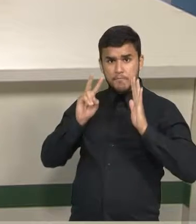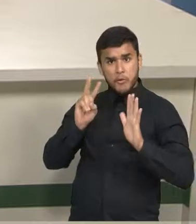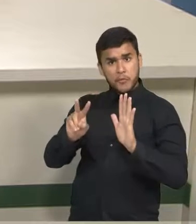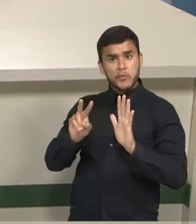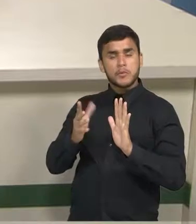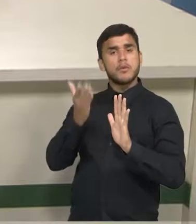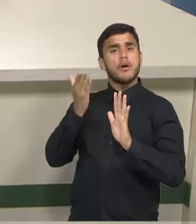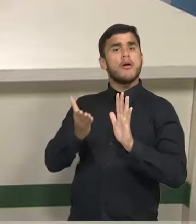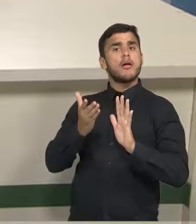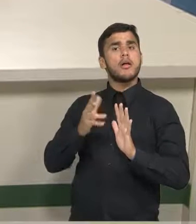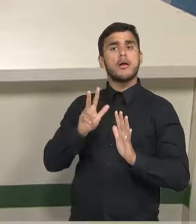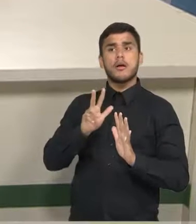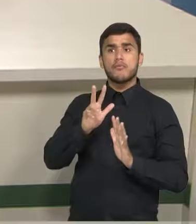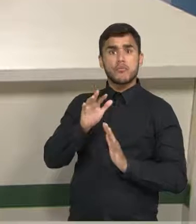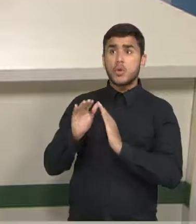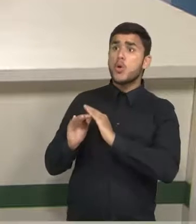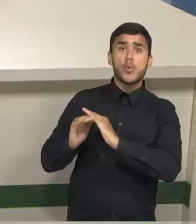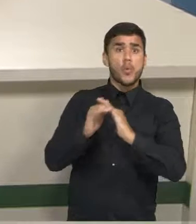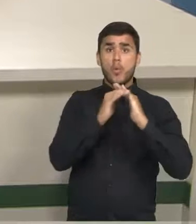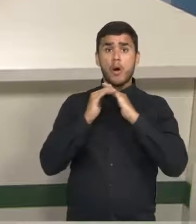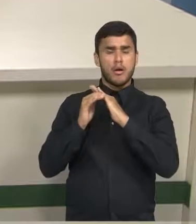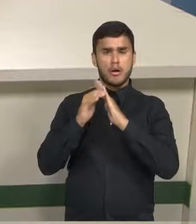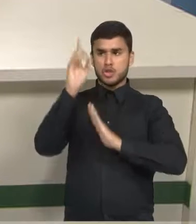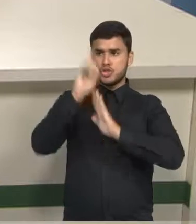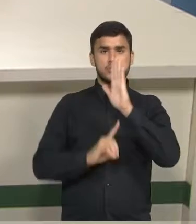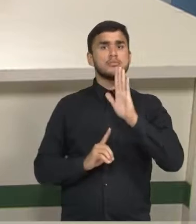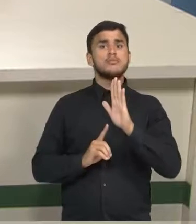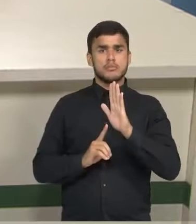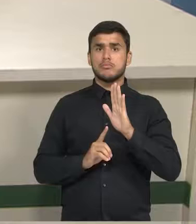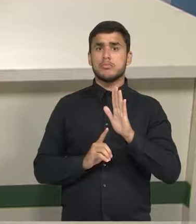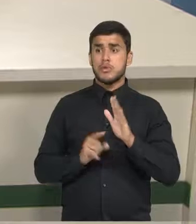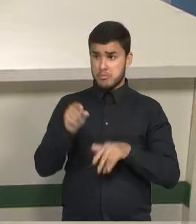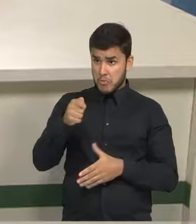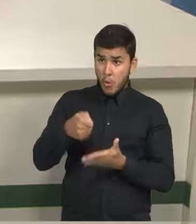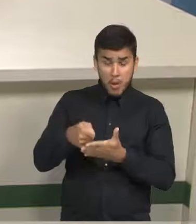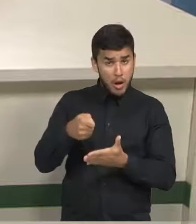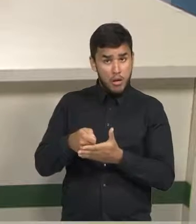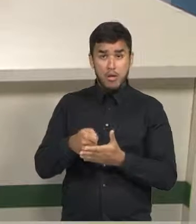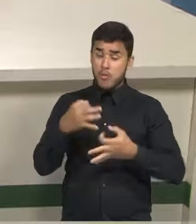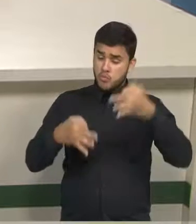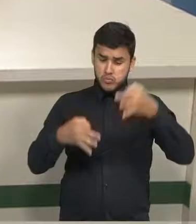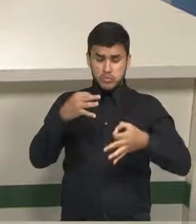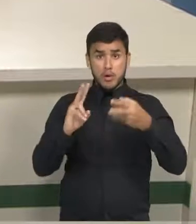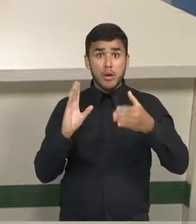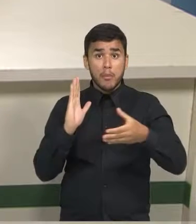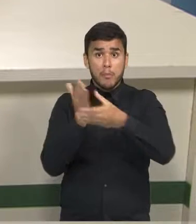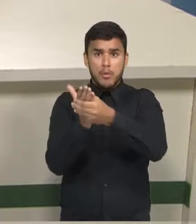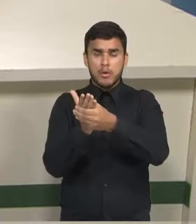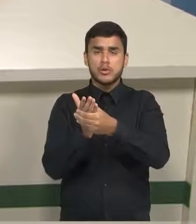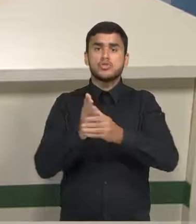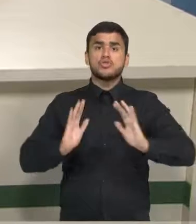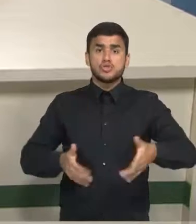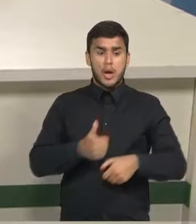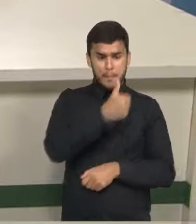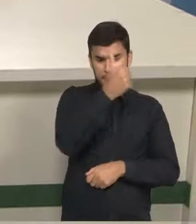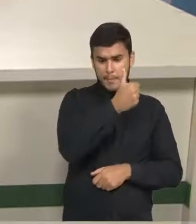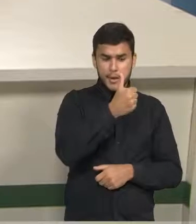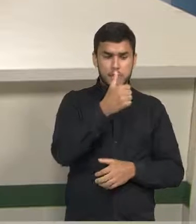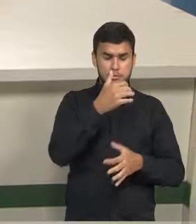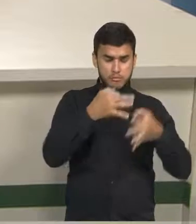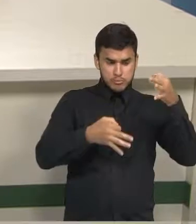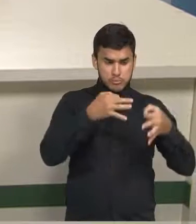resolutividade para que a justiça seja bem distribuída, para que haja o cumprimento de sentença criminal após o duplo grau